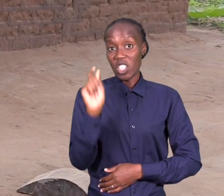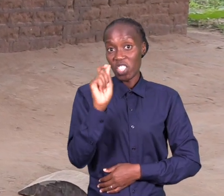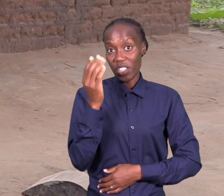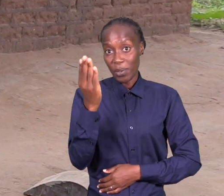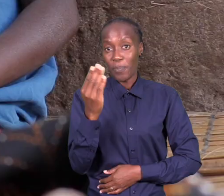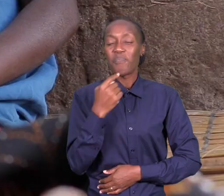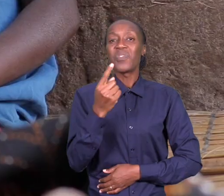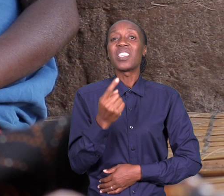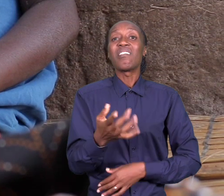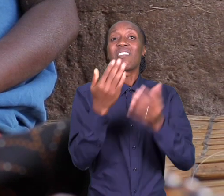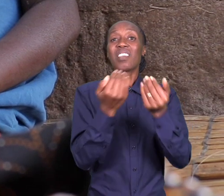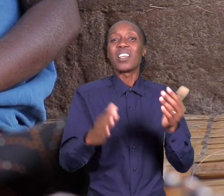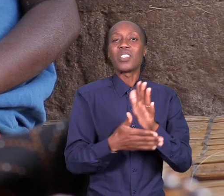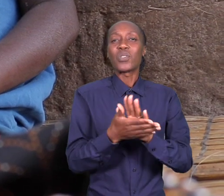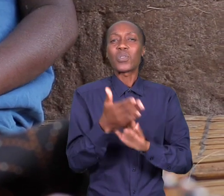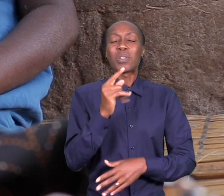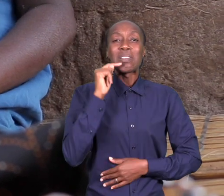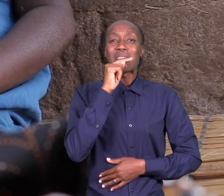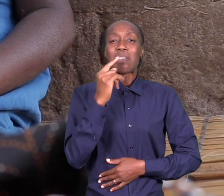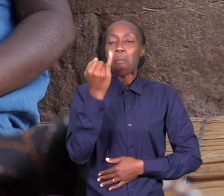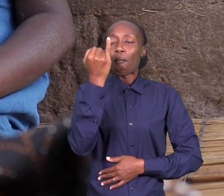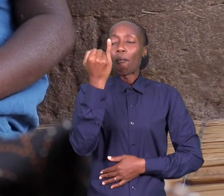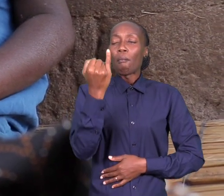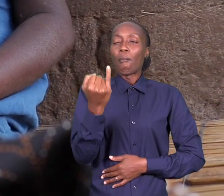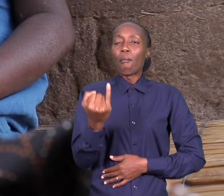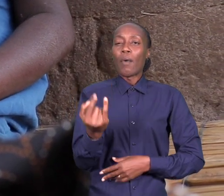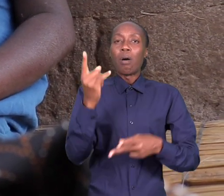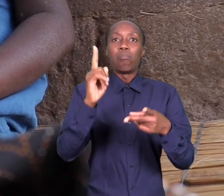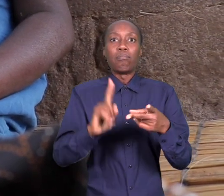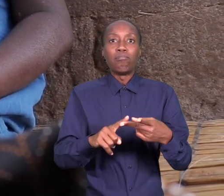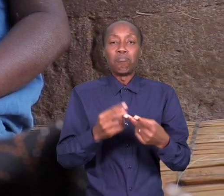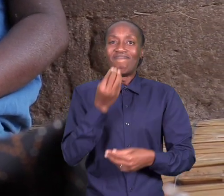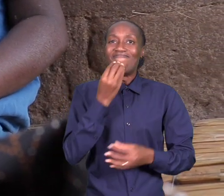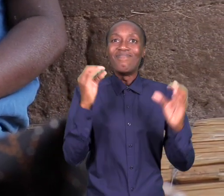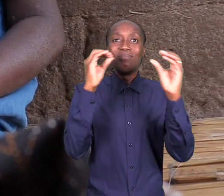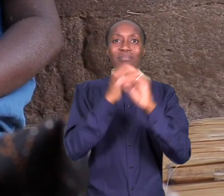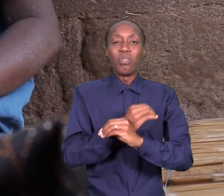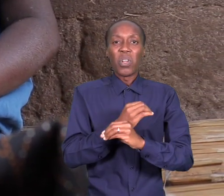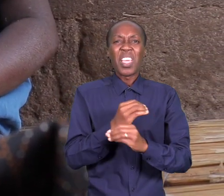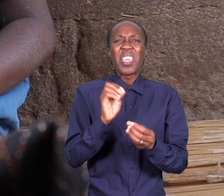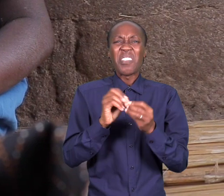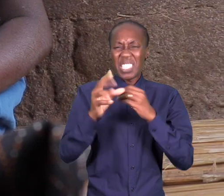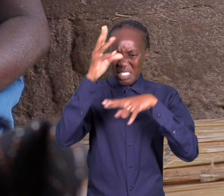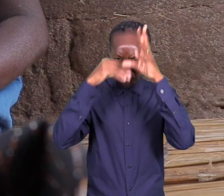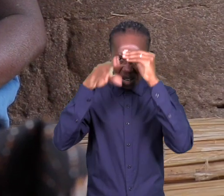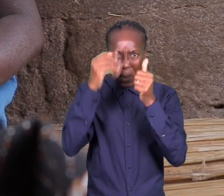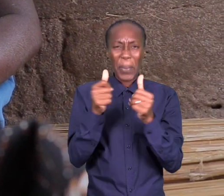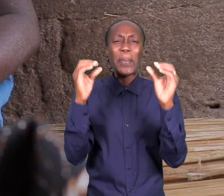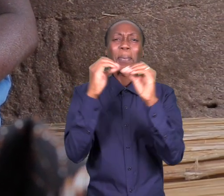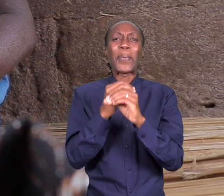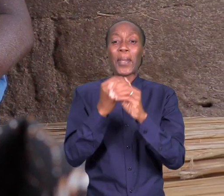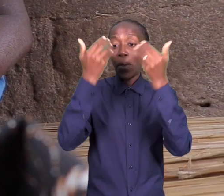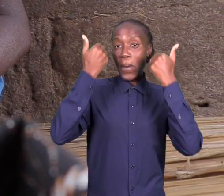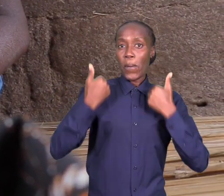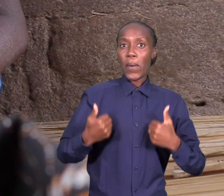de Mekonta, pois as crianças se tornavam anêmicas, malnutridas e tinham um fraco desenvolvimento